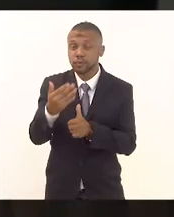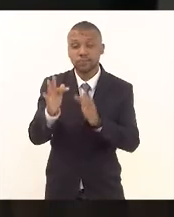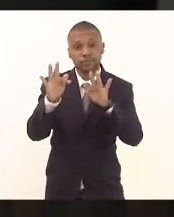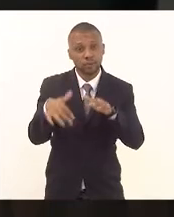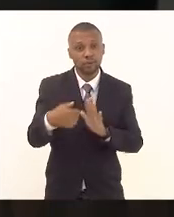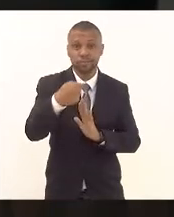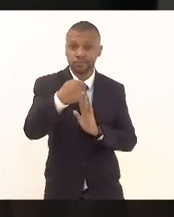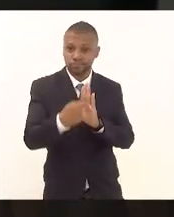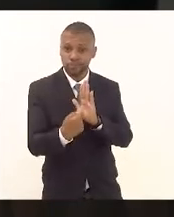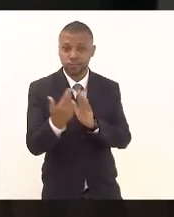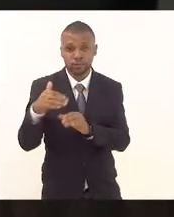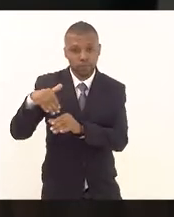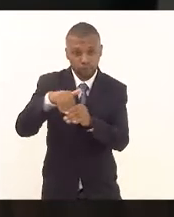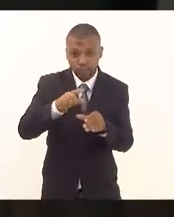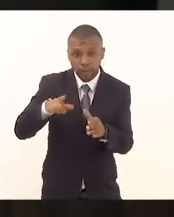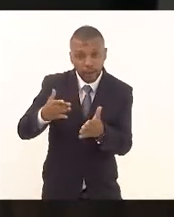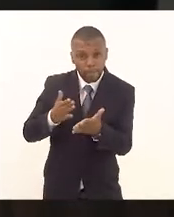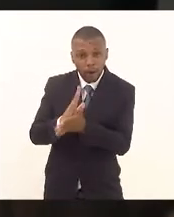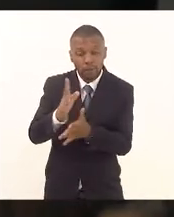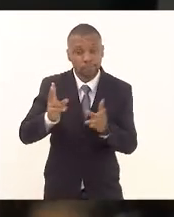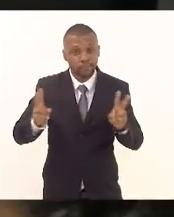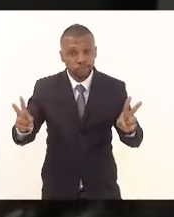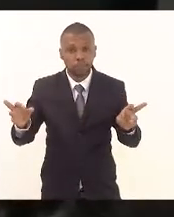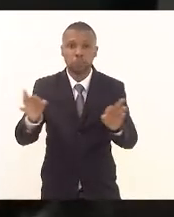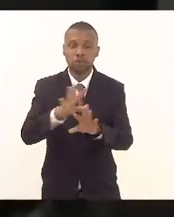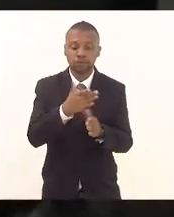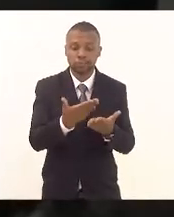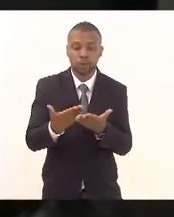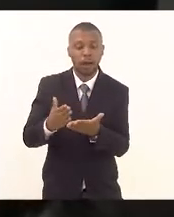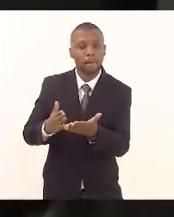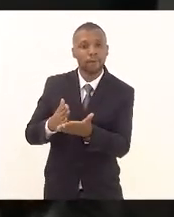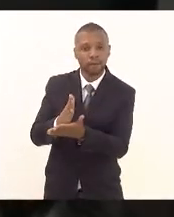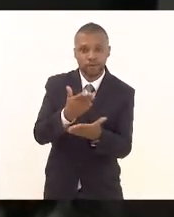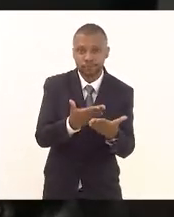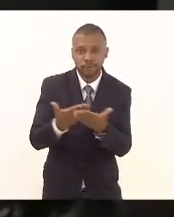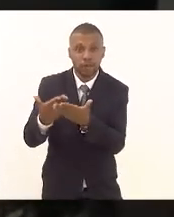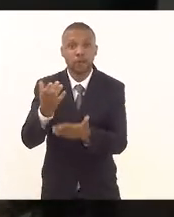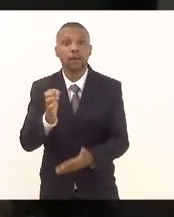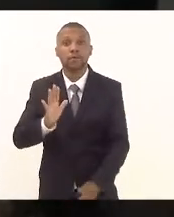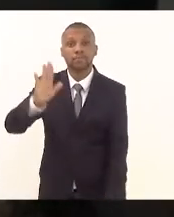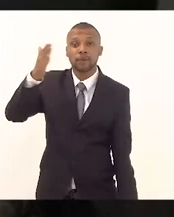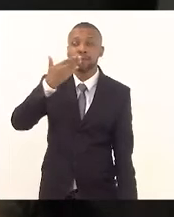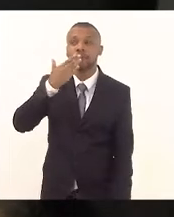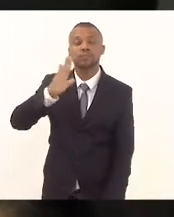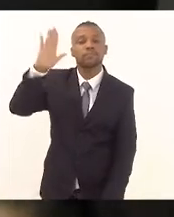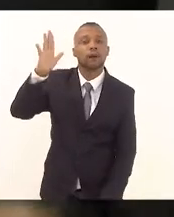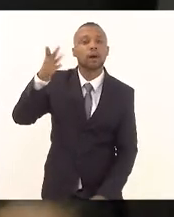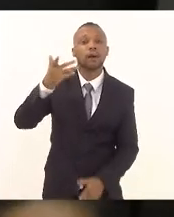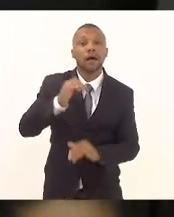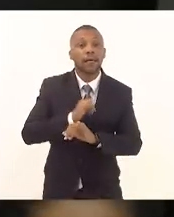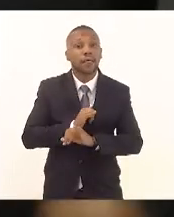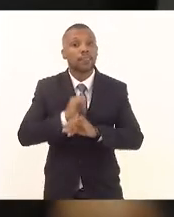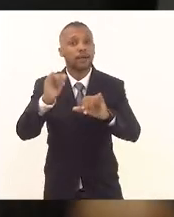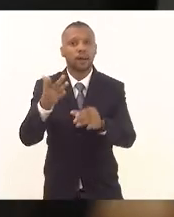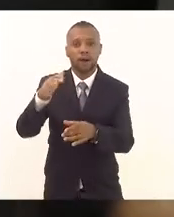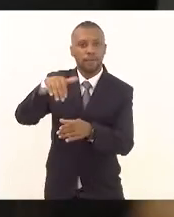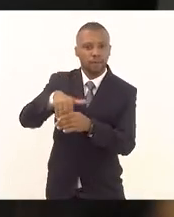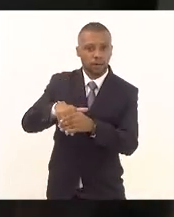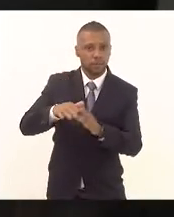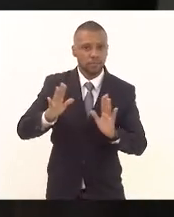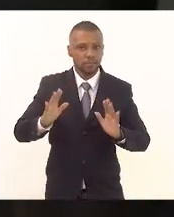Constituição e Justiça. Se os que aprovam, permaneçam como estão, aprovado, vai autógrafo. Declaração de voto. Pela ordem, ao final, presidente. Ao final? Ao